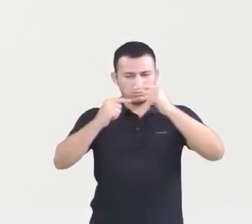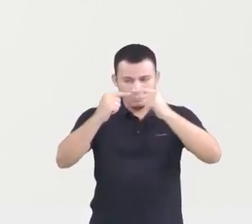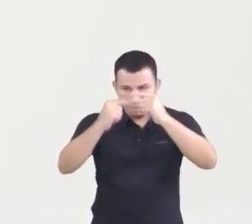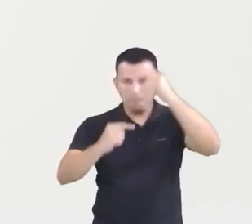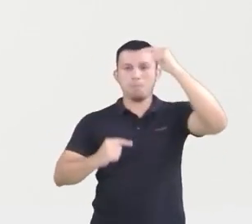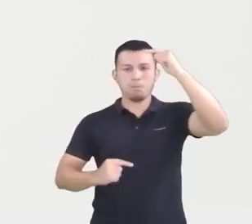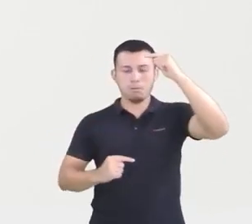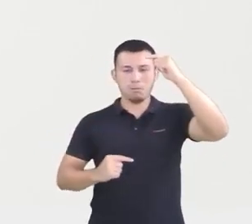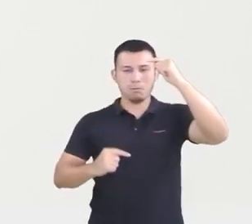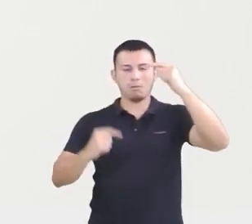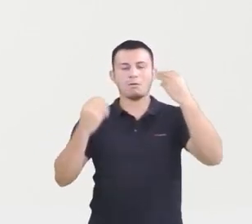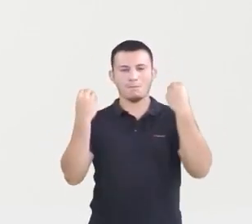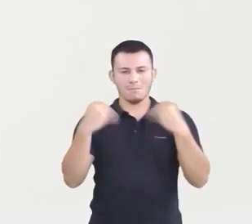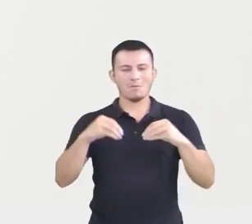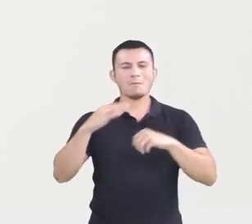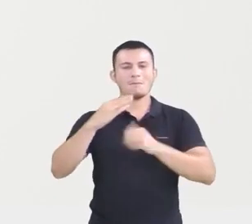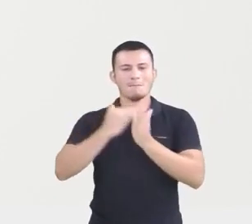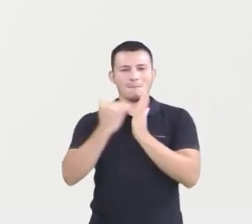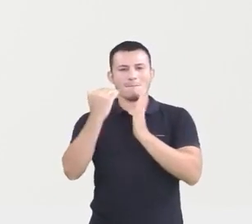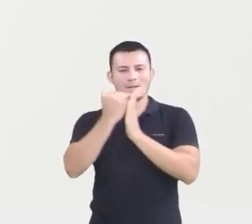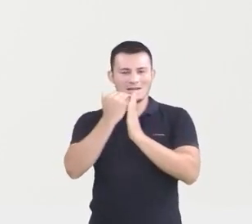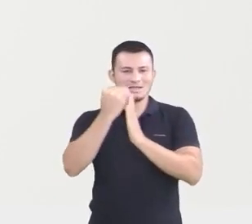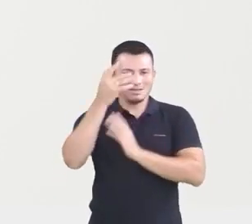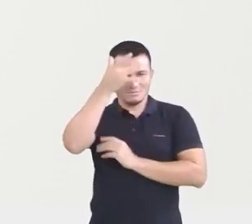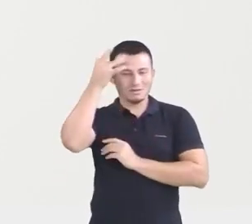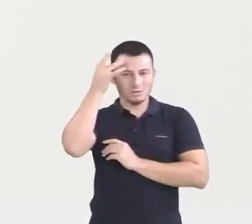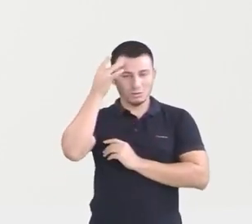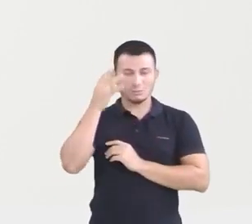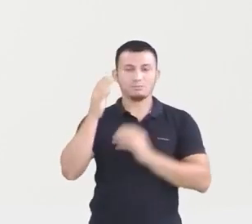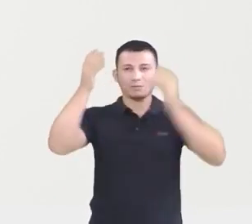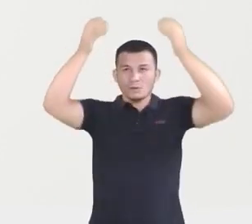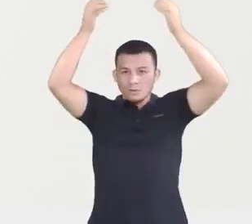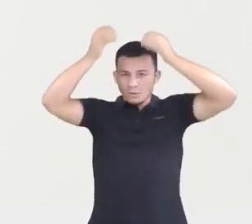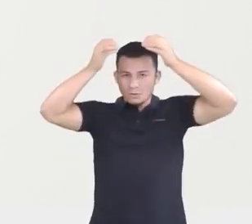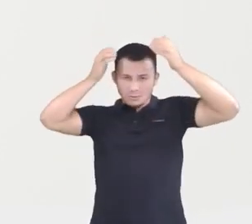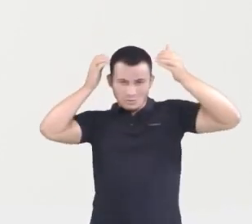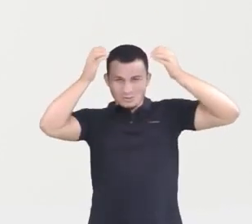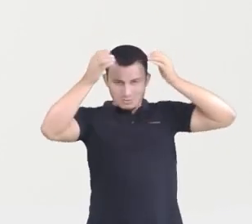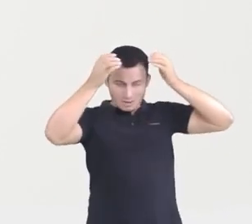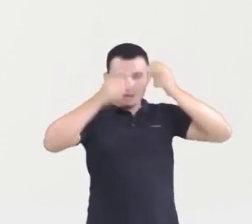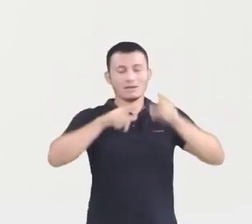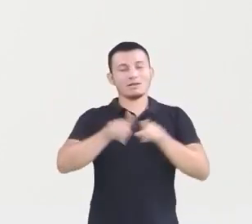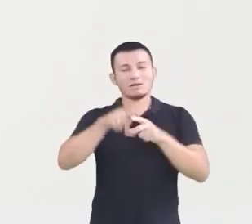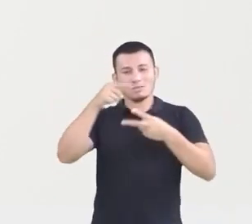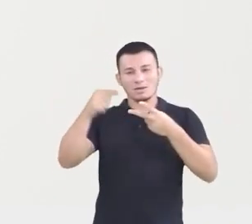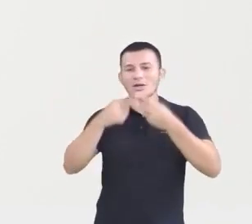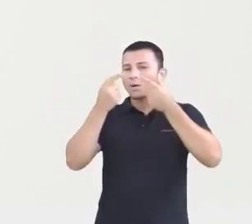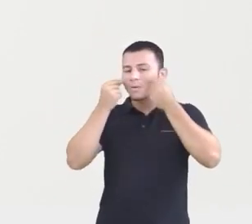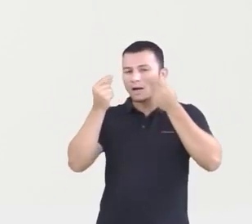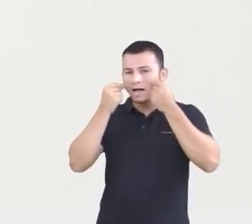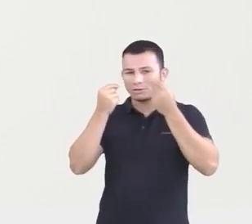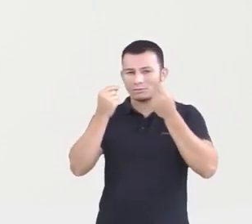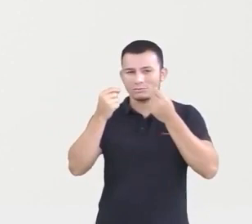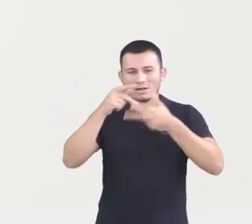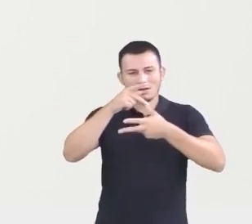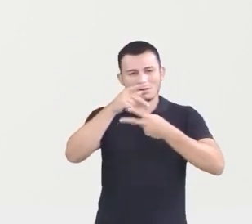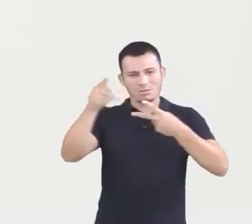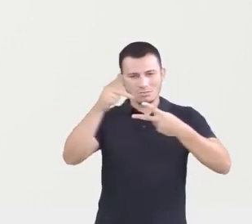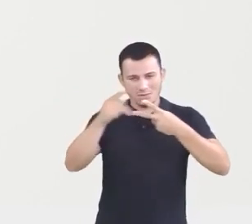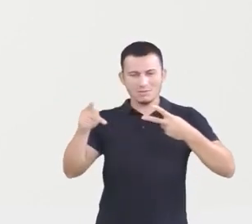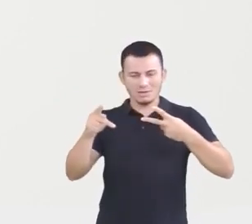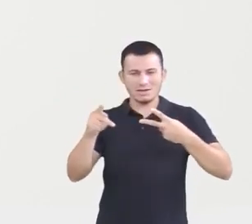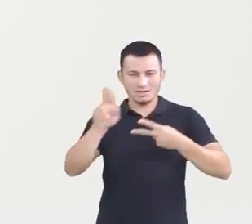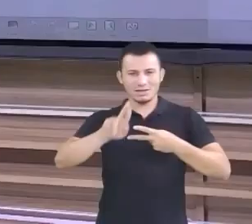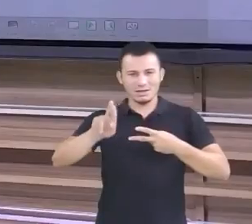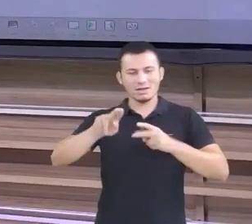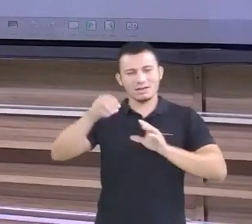personagens como o Chapeleiro Louco e o Gato de Cheshire. Bom, agora nós